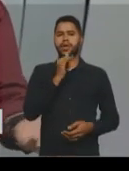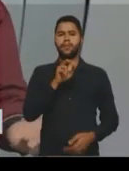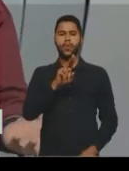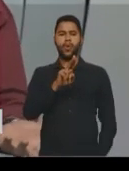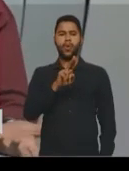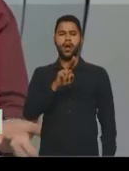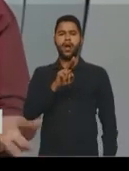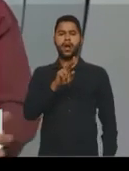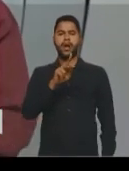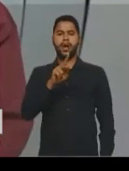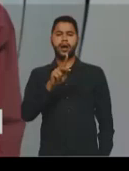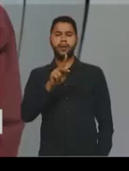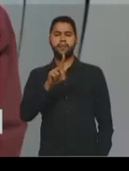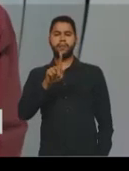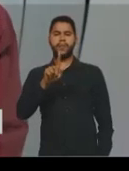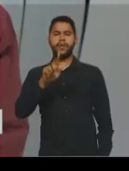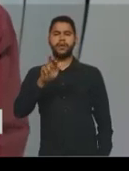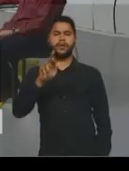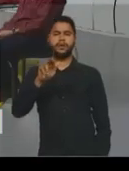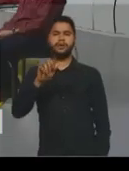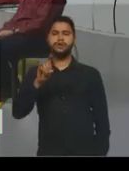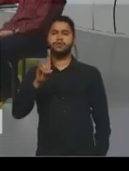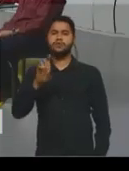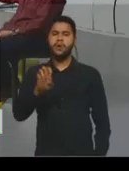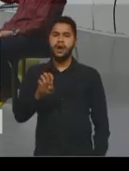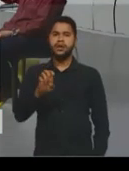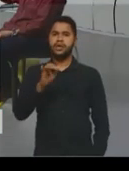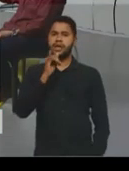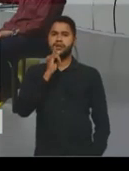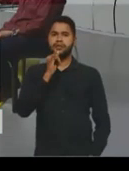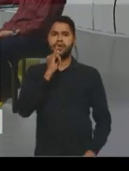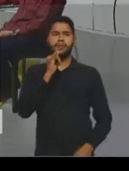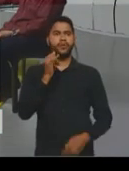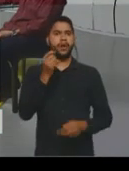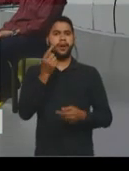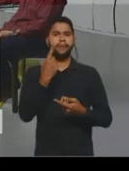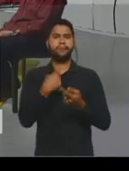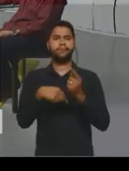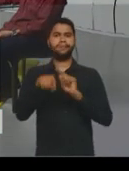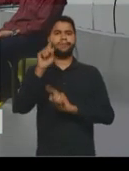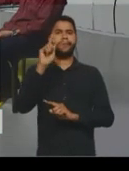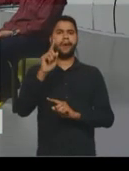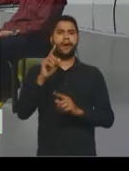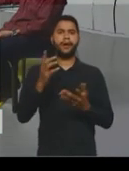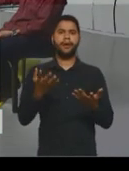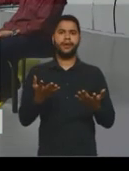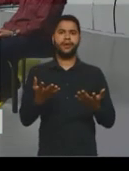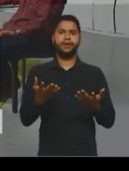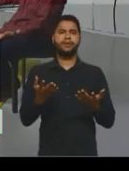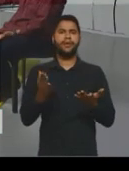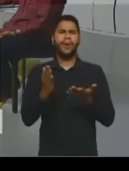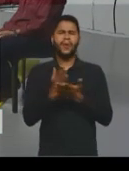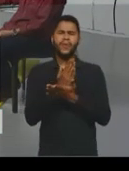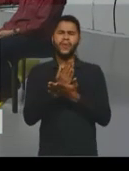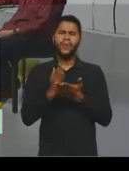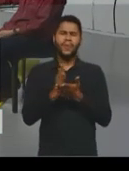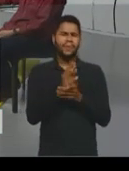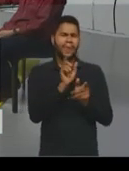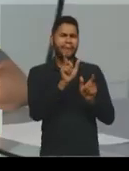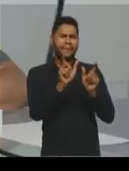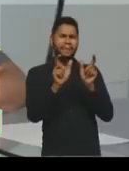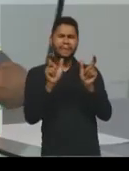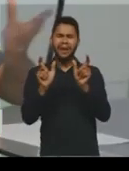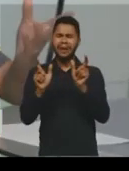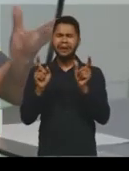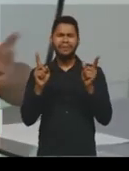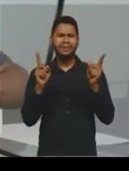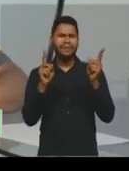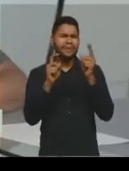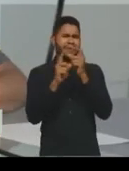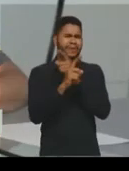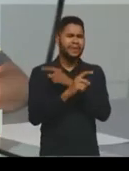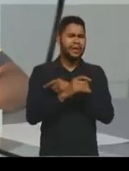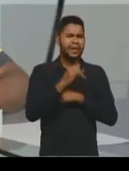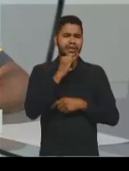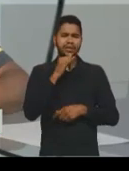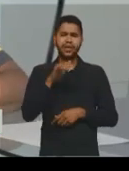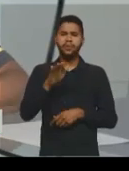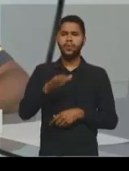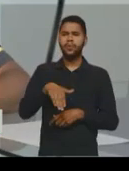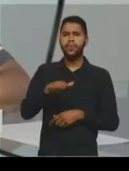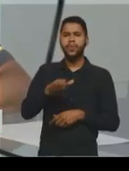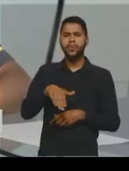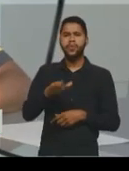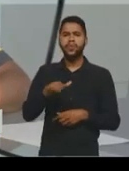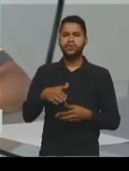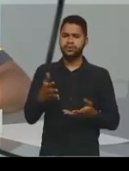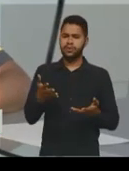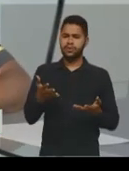não sabe o que é, ué. Sale também, que é a promoção. Sale também essa usa também demais. dificulta muito, às vezes, Tudo. o cliente saber ali, só colocar uma promoção,